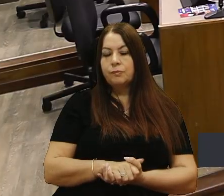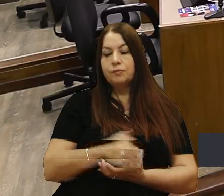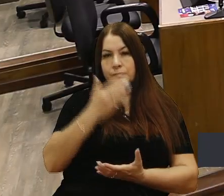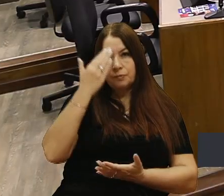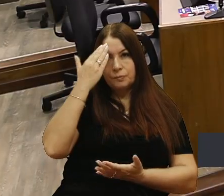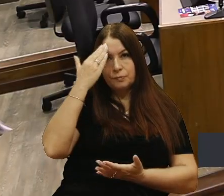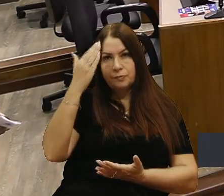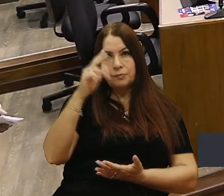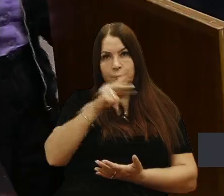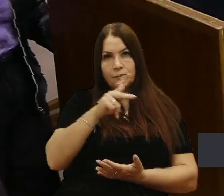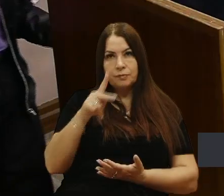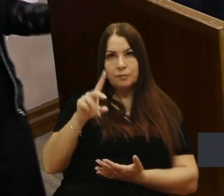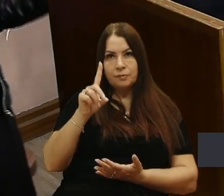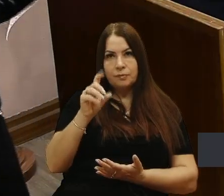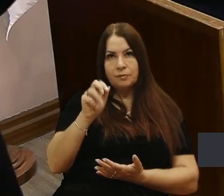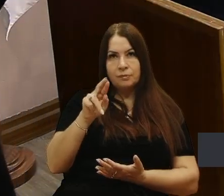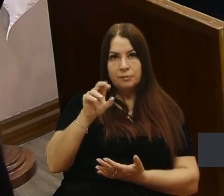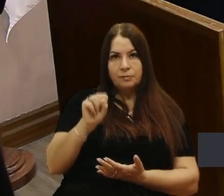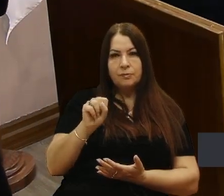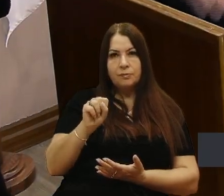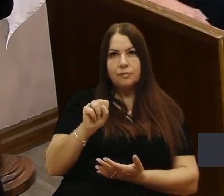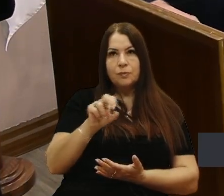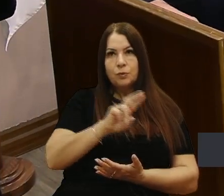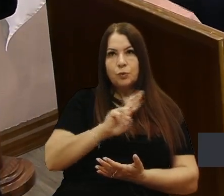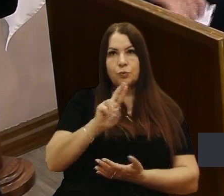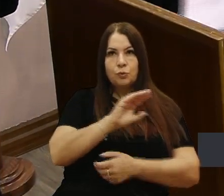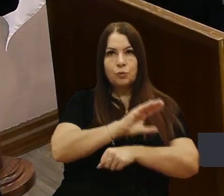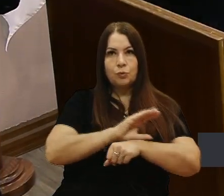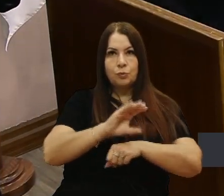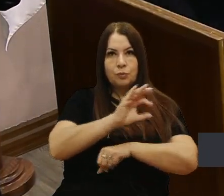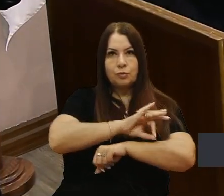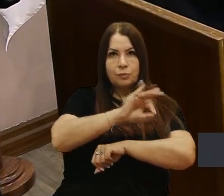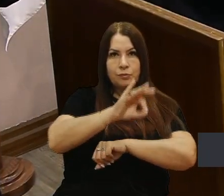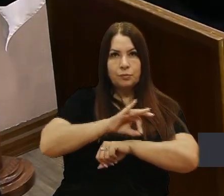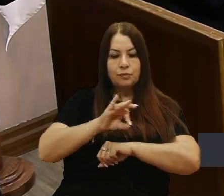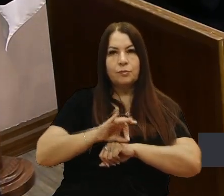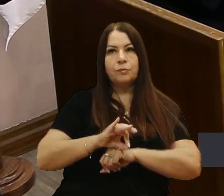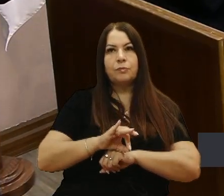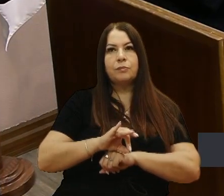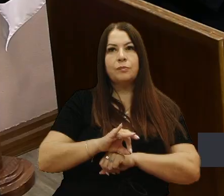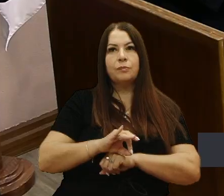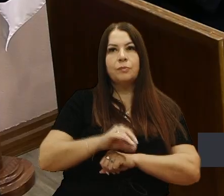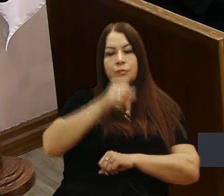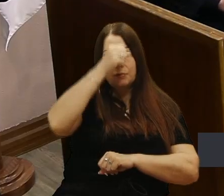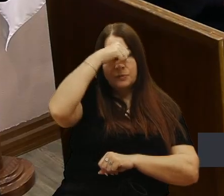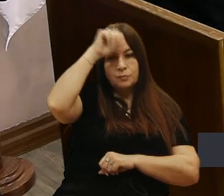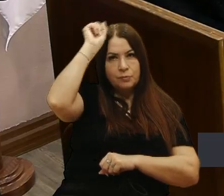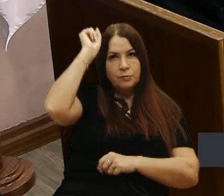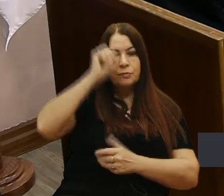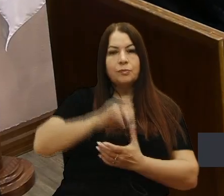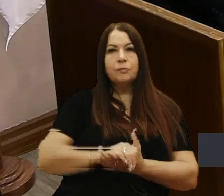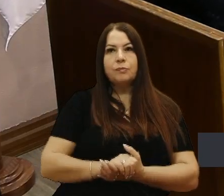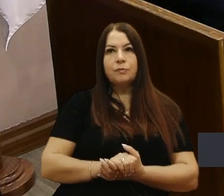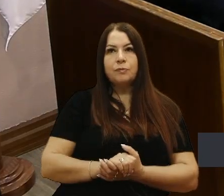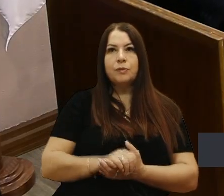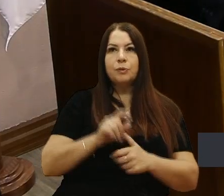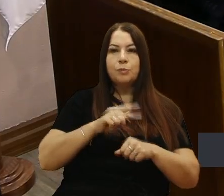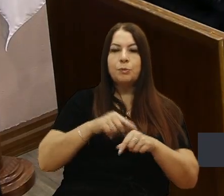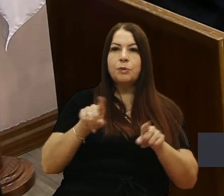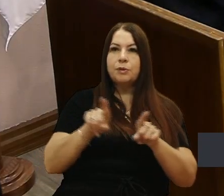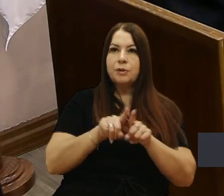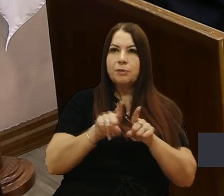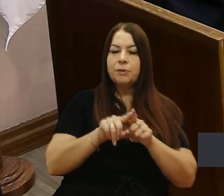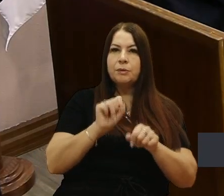Agradeço à professora Doris, que se manifestou em nome do curso de Arquitetura e Urbanismo da Universidade de Caxias do Sul. Momento também